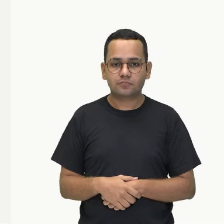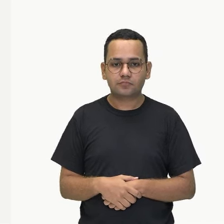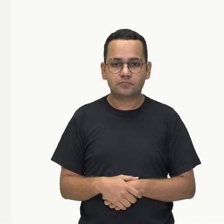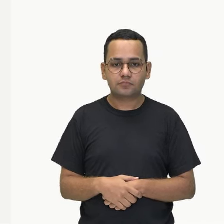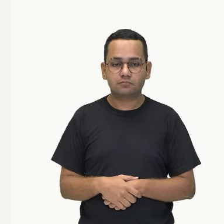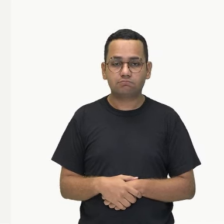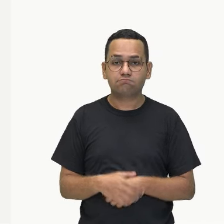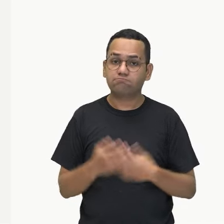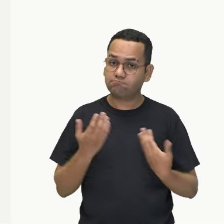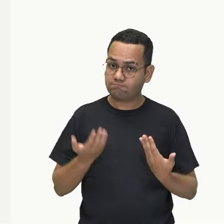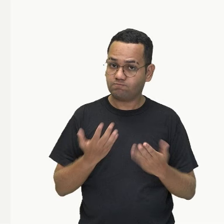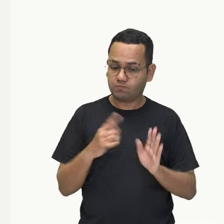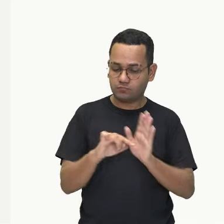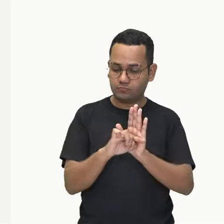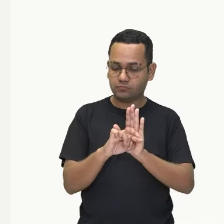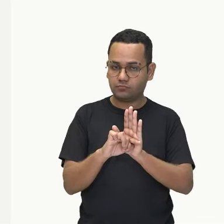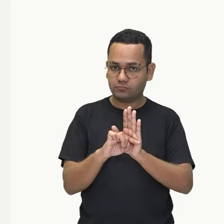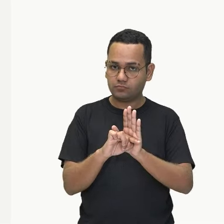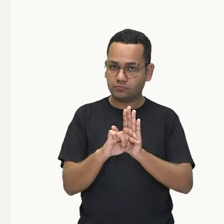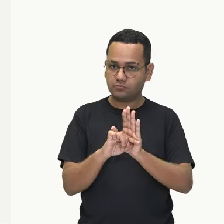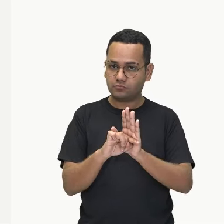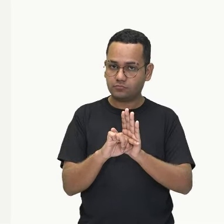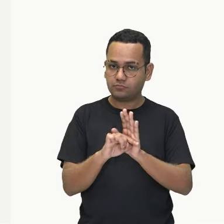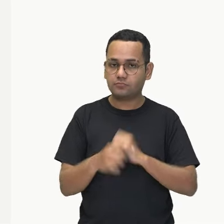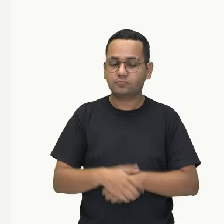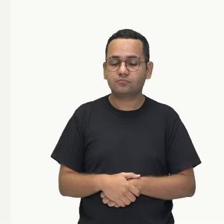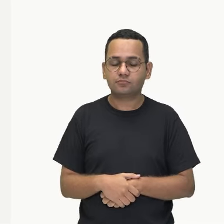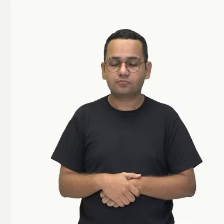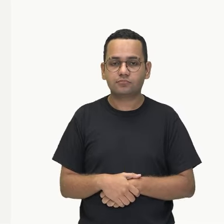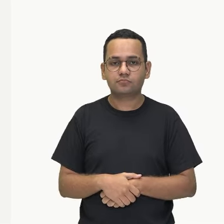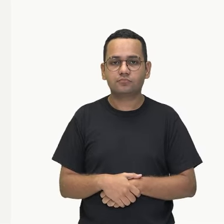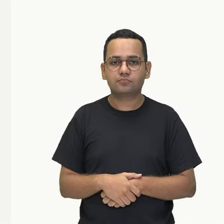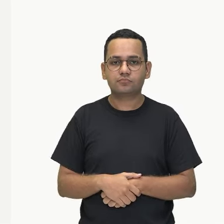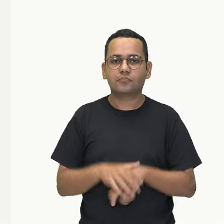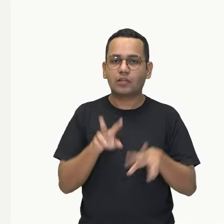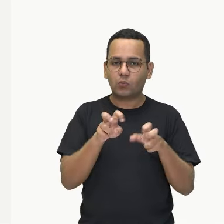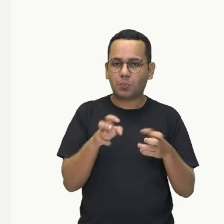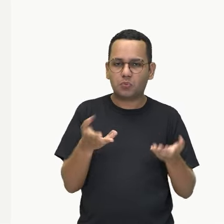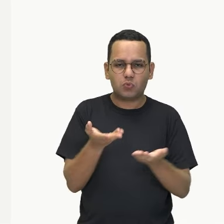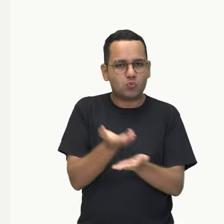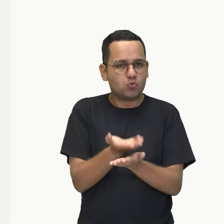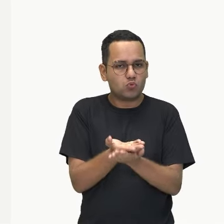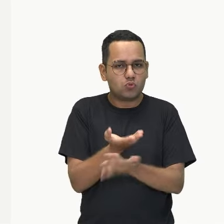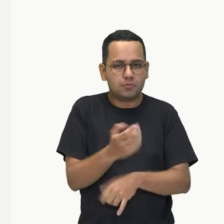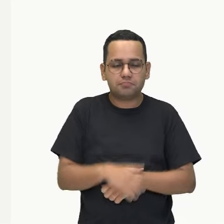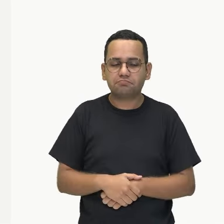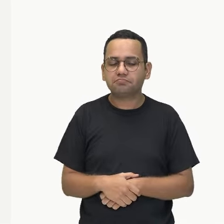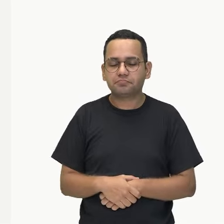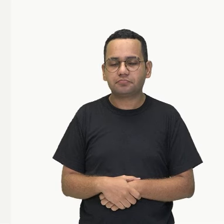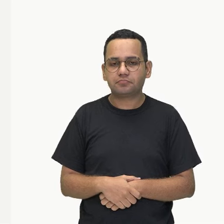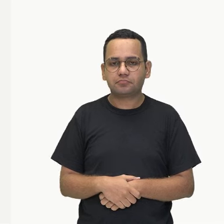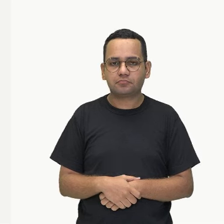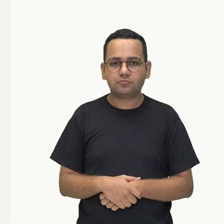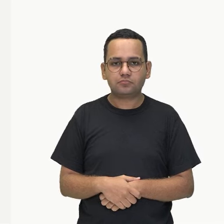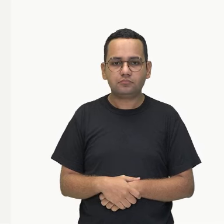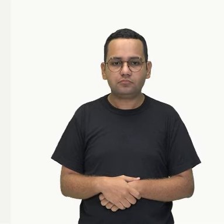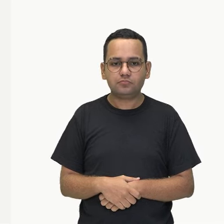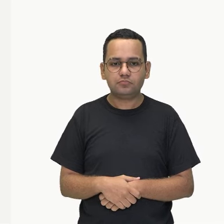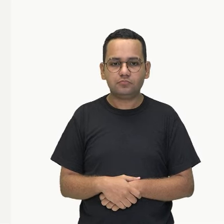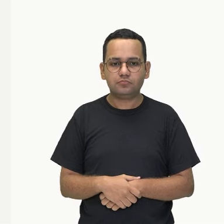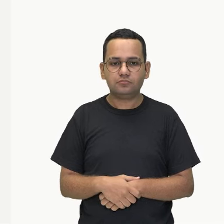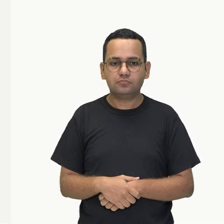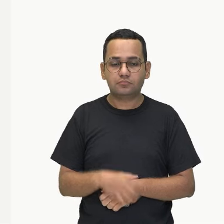coloquei uma subtração, que é o nosso conteúdo. Tá? Então, o primeiro